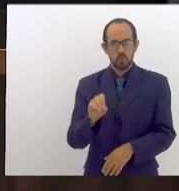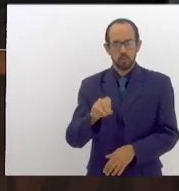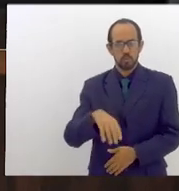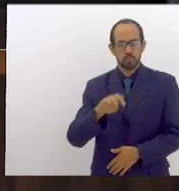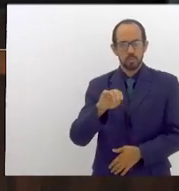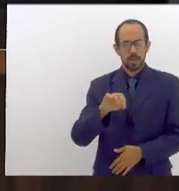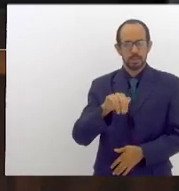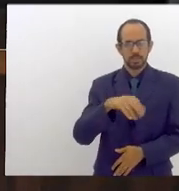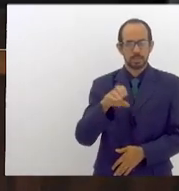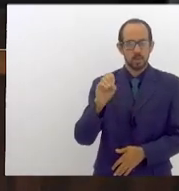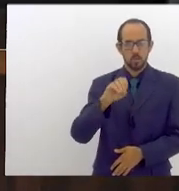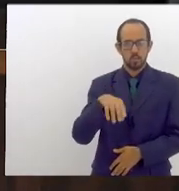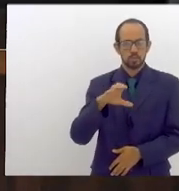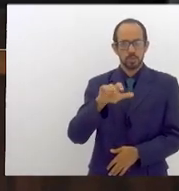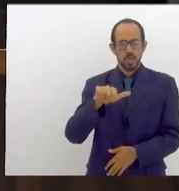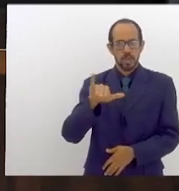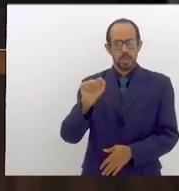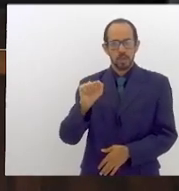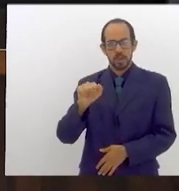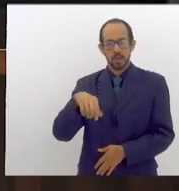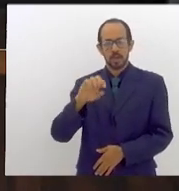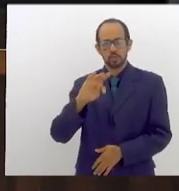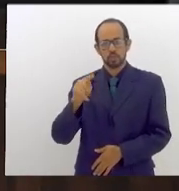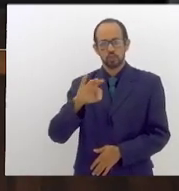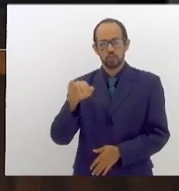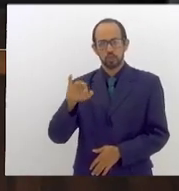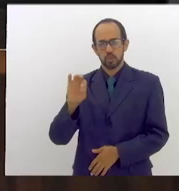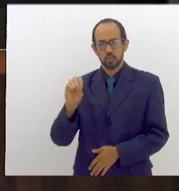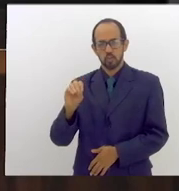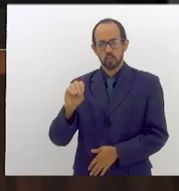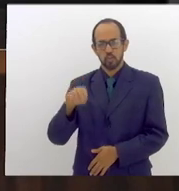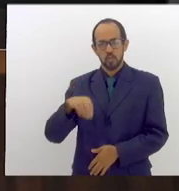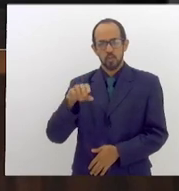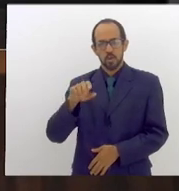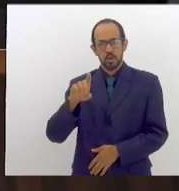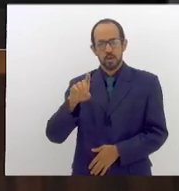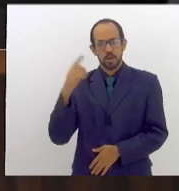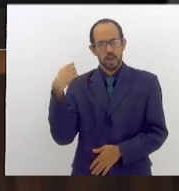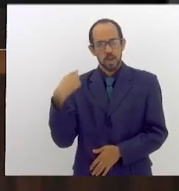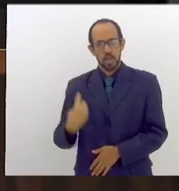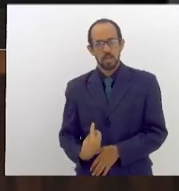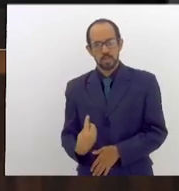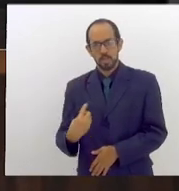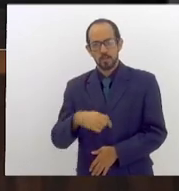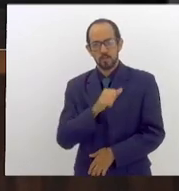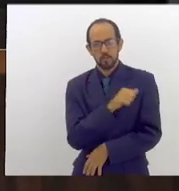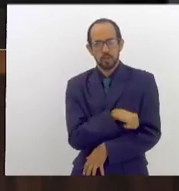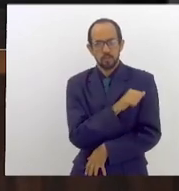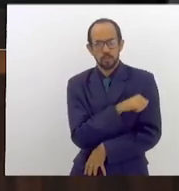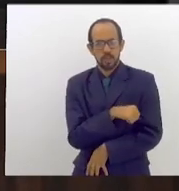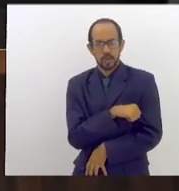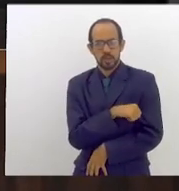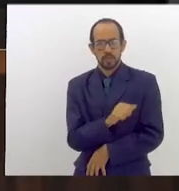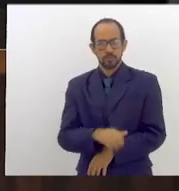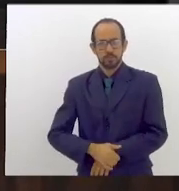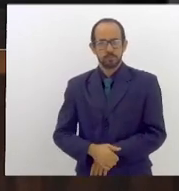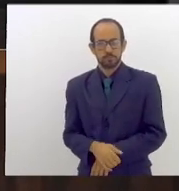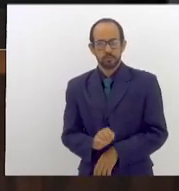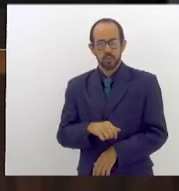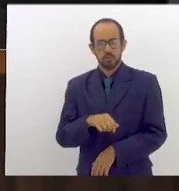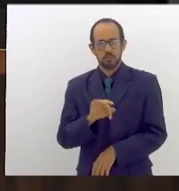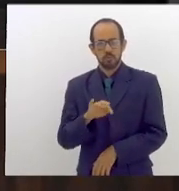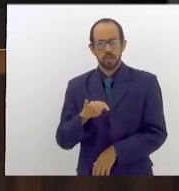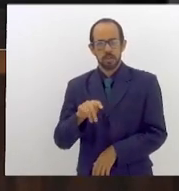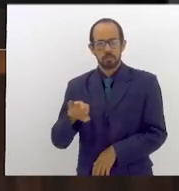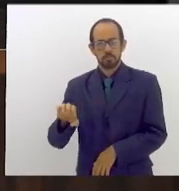Macedo Célia Jordão Chiquinho da Mangueira Dani Monteiro enfermeira Rejane Filipe